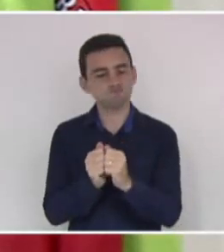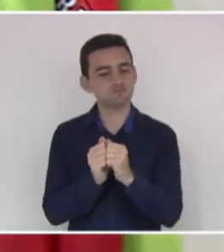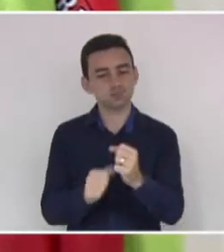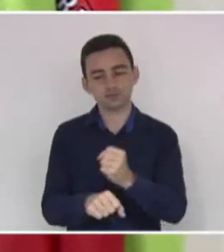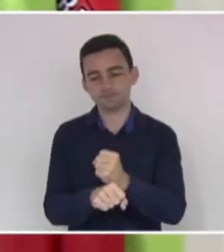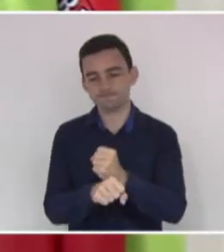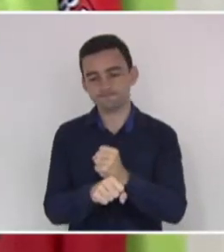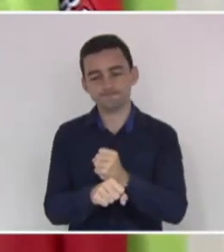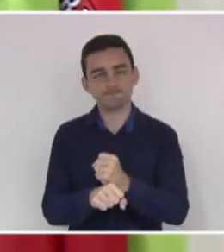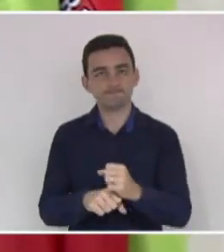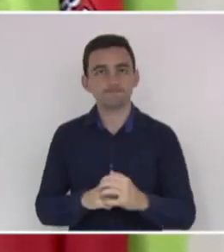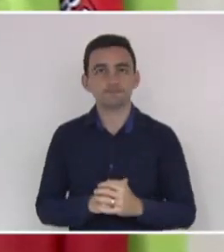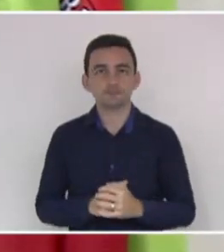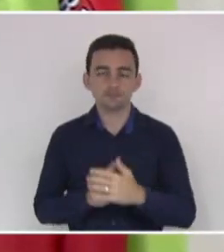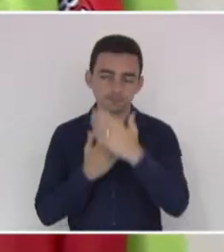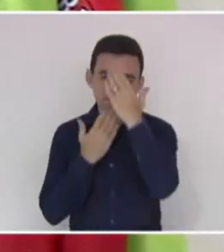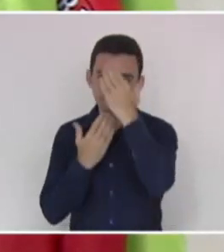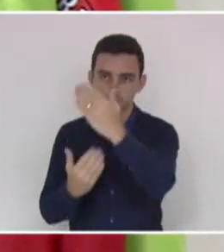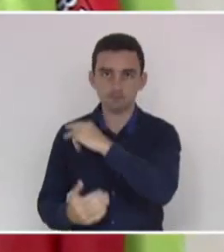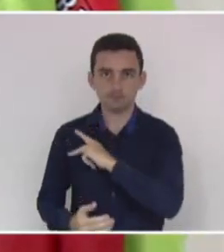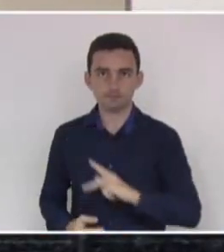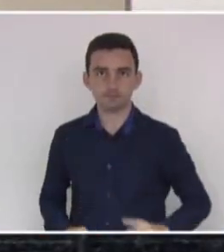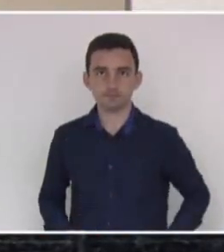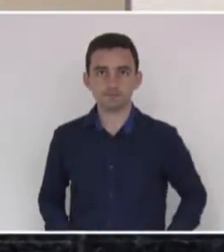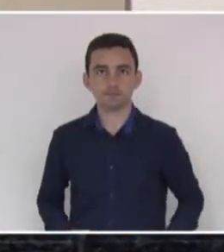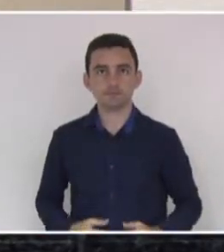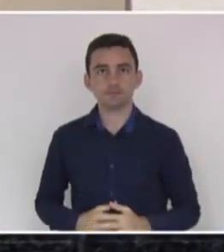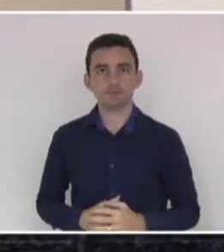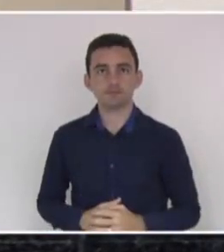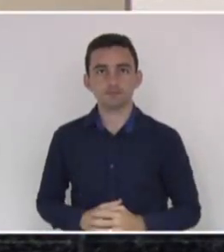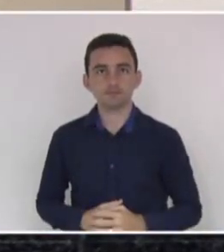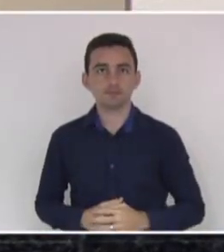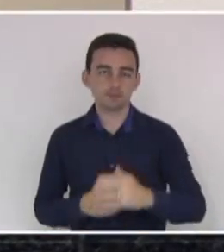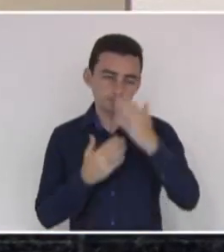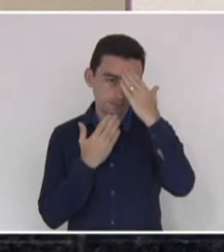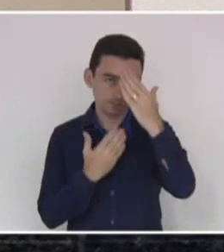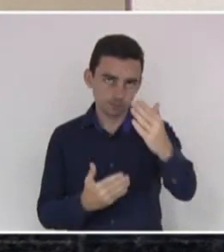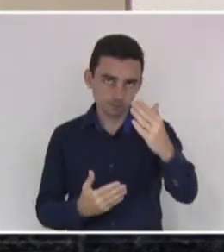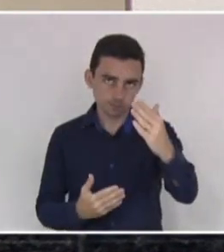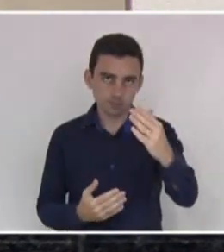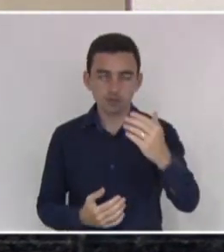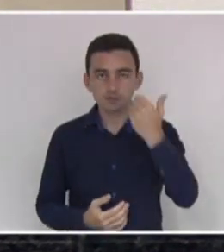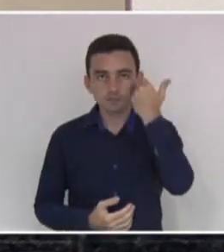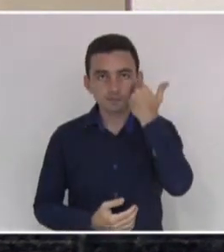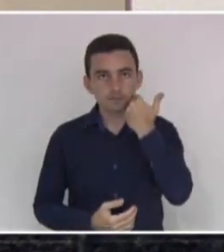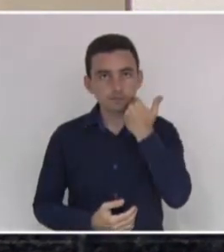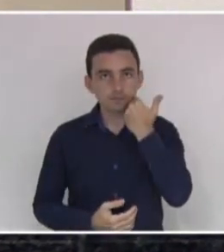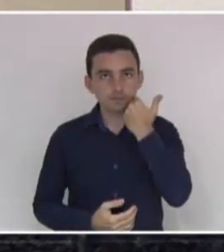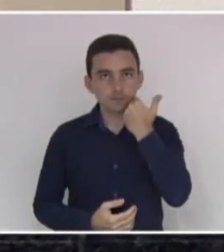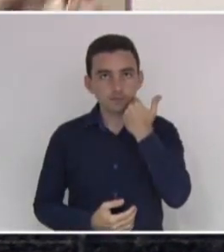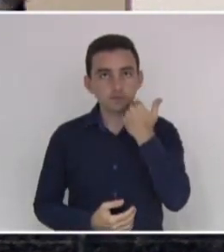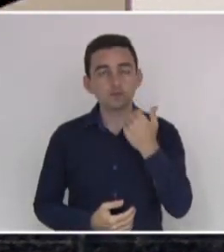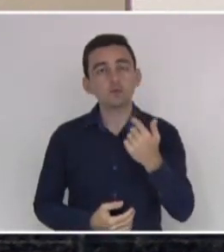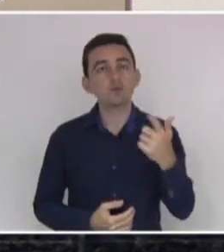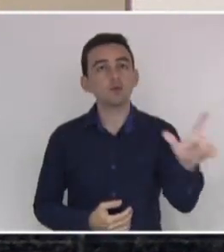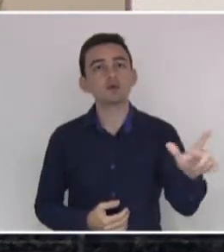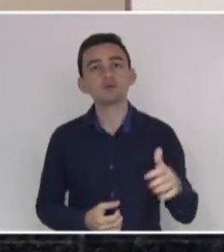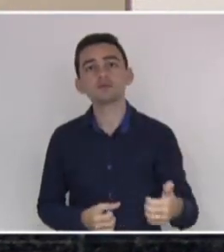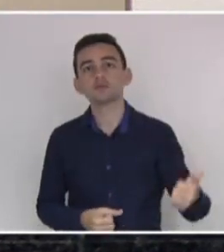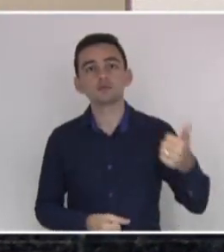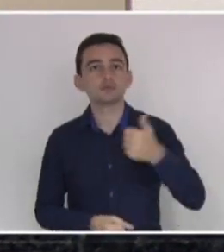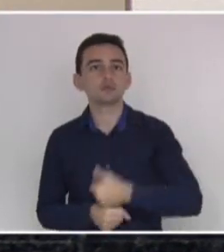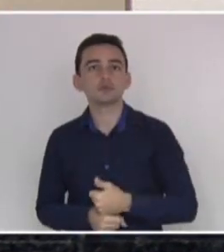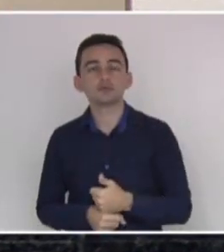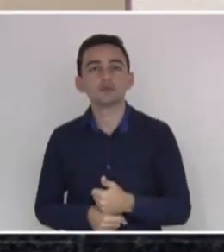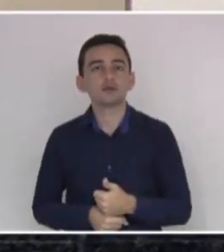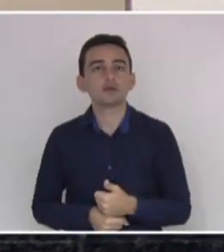nesta casa. Obrigado, senhor presidente. Obrigado, deputado Nilson Gonçalves. Próximo orador é